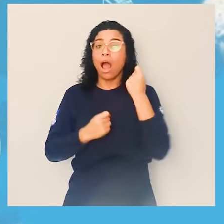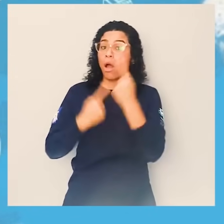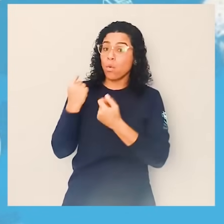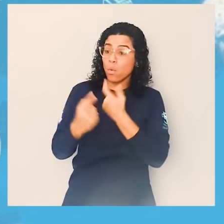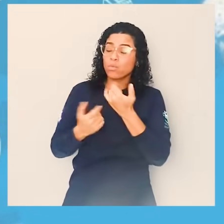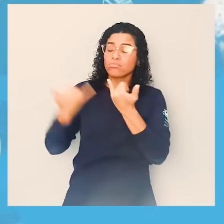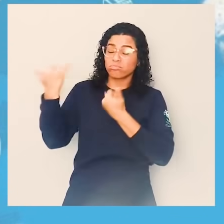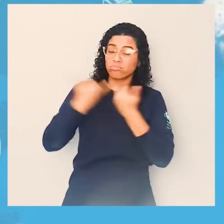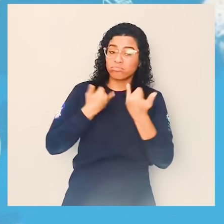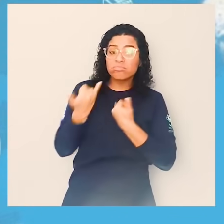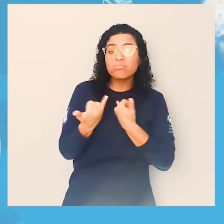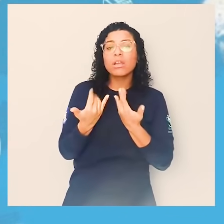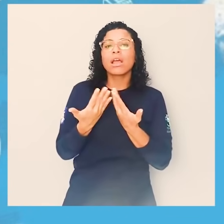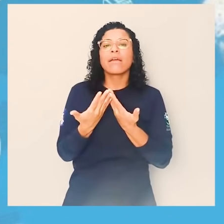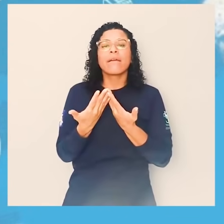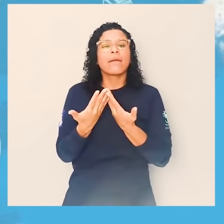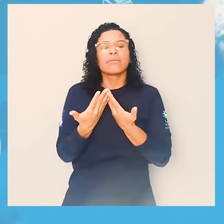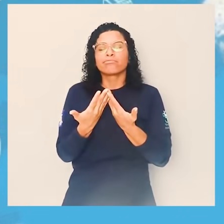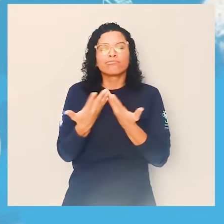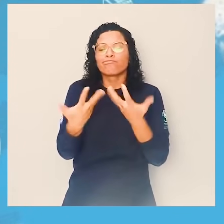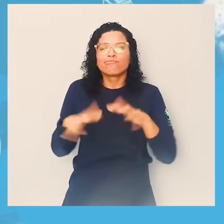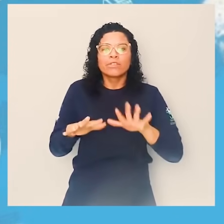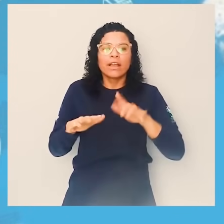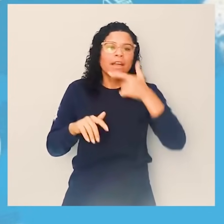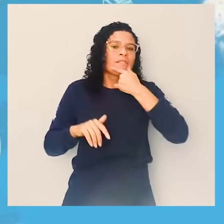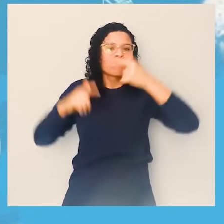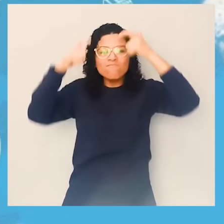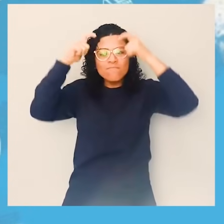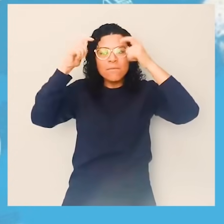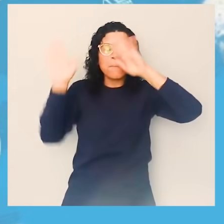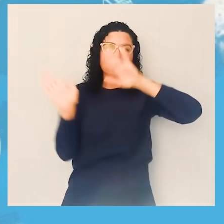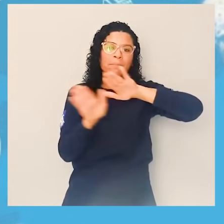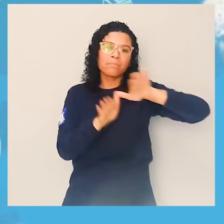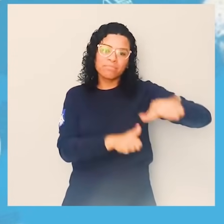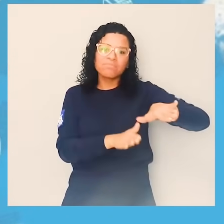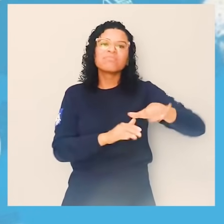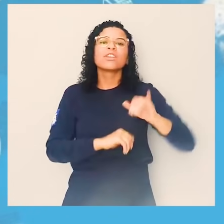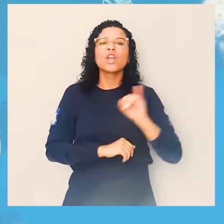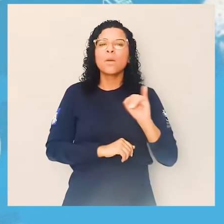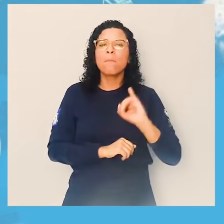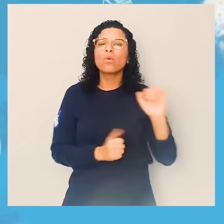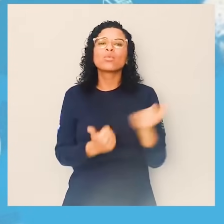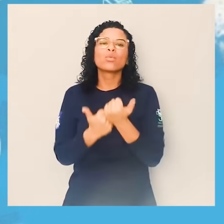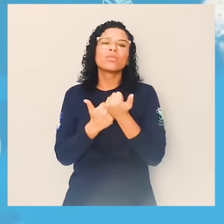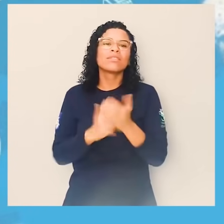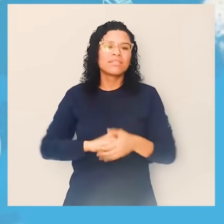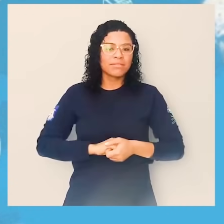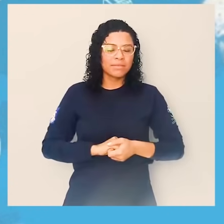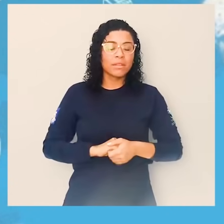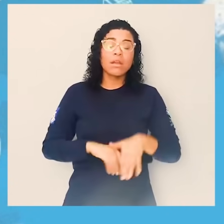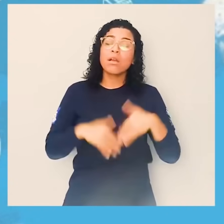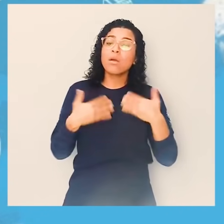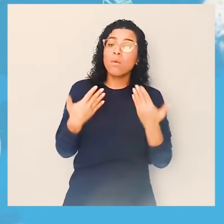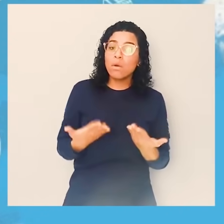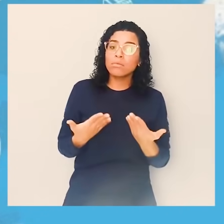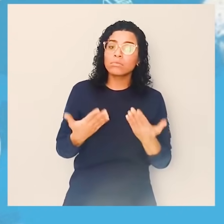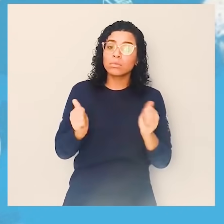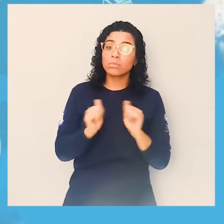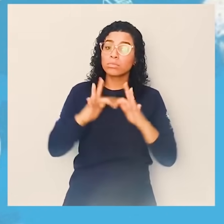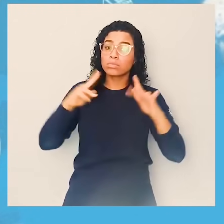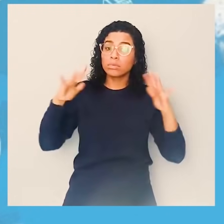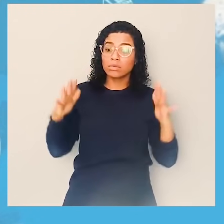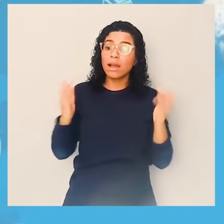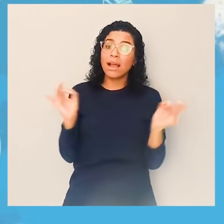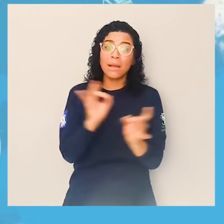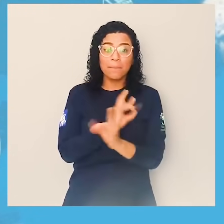voltou. Outros dizem que ele desistiu de ser rei e que deixou o lugar para o irmão dele. E há quem diga que quando o